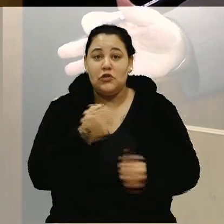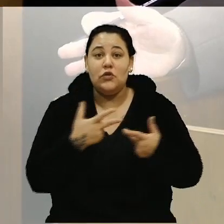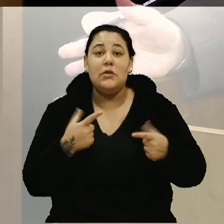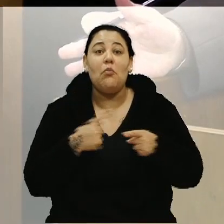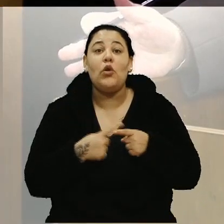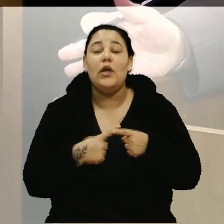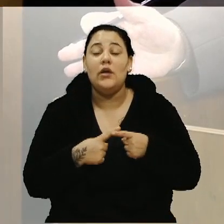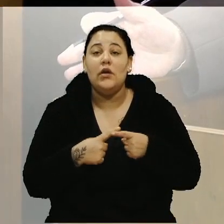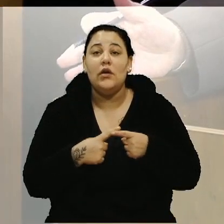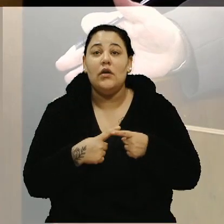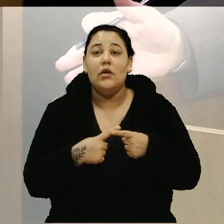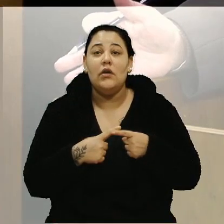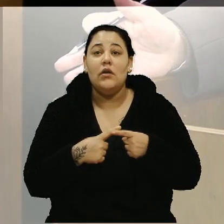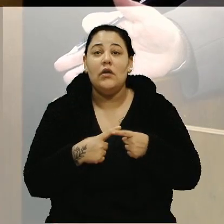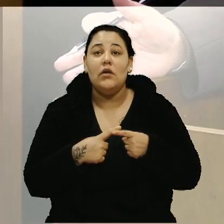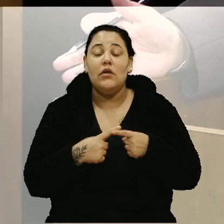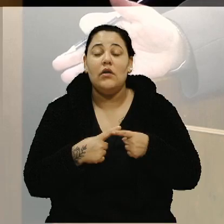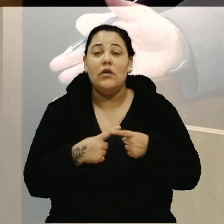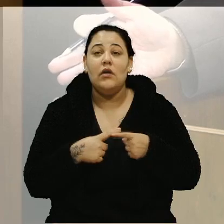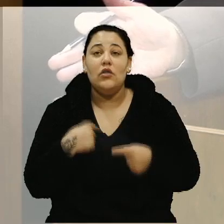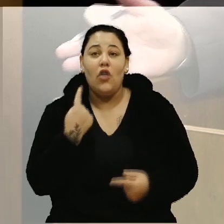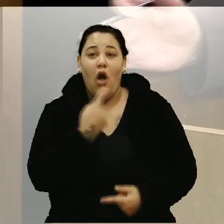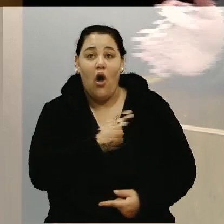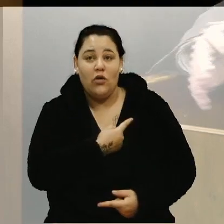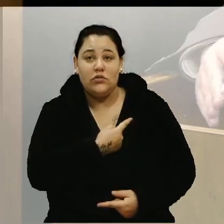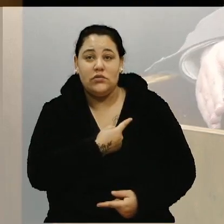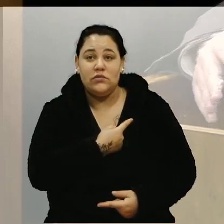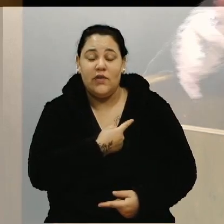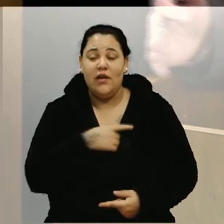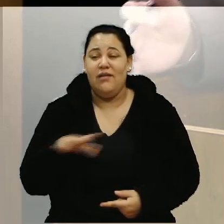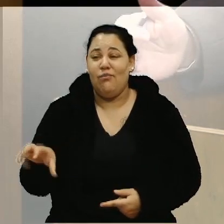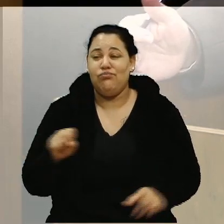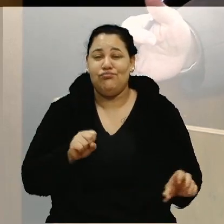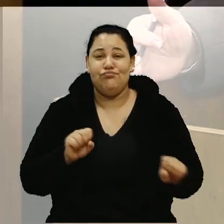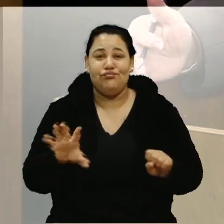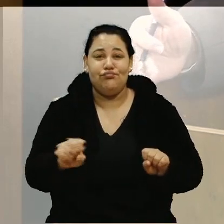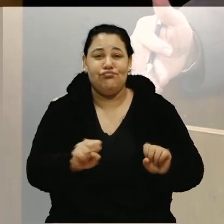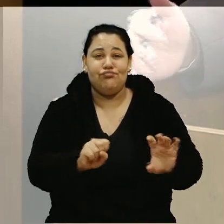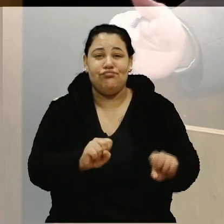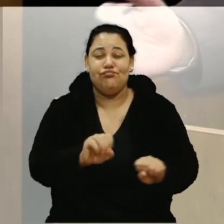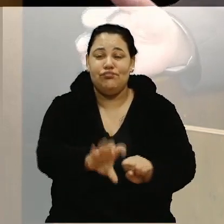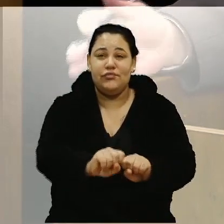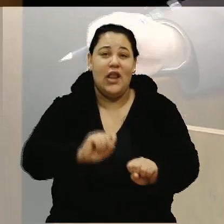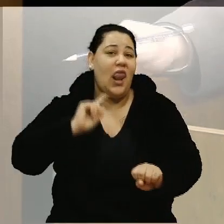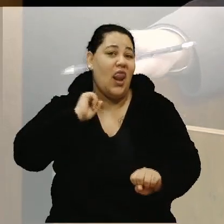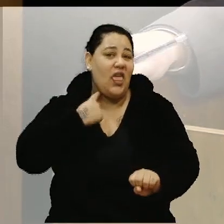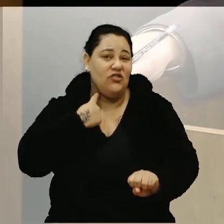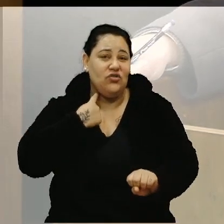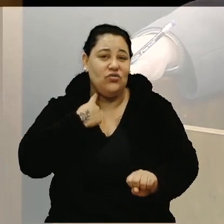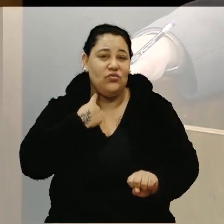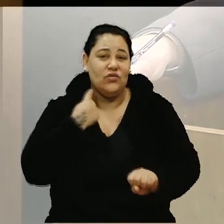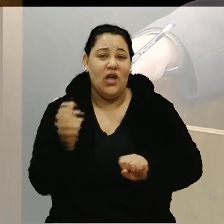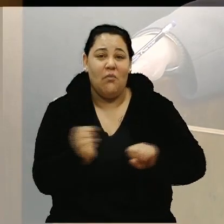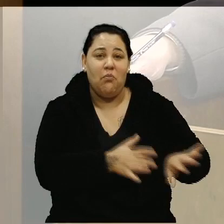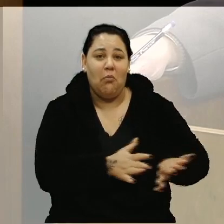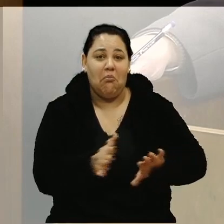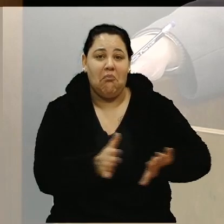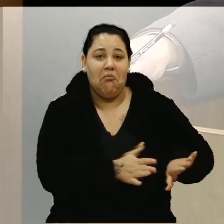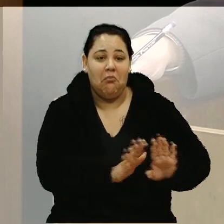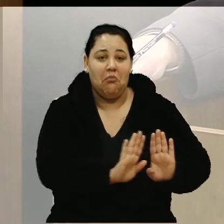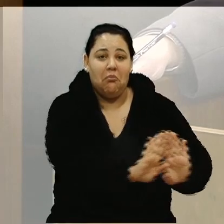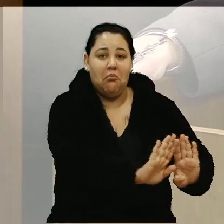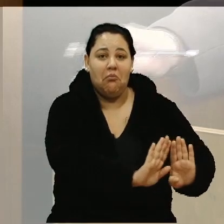Porque ficarmos puxando resíduo para cá, resíduo para lá, não vai ajudar as cidades. Não vai